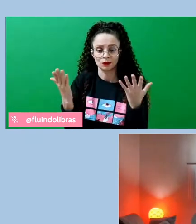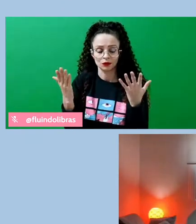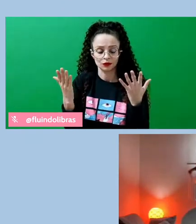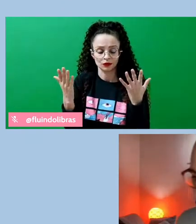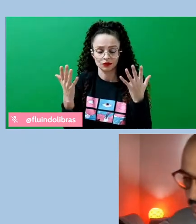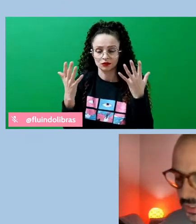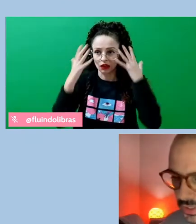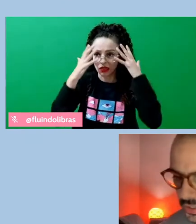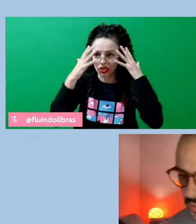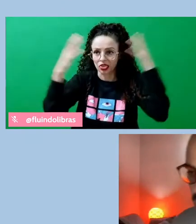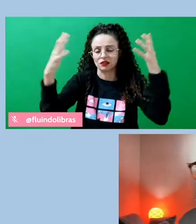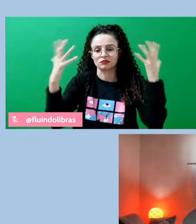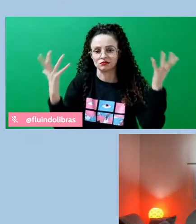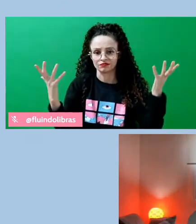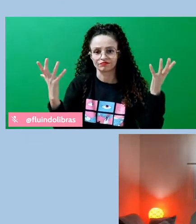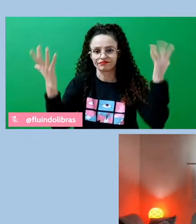descontrolada,